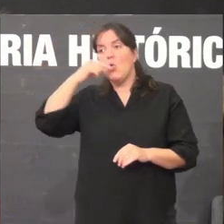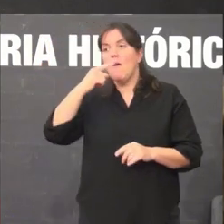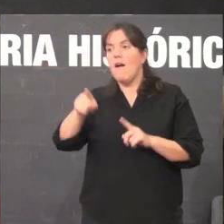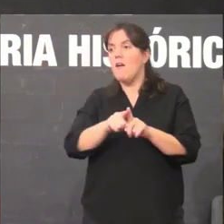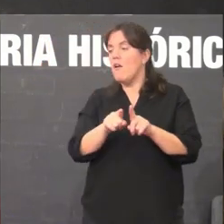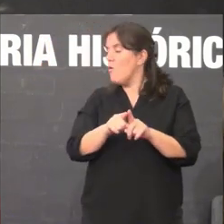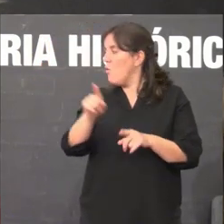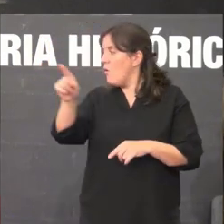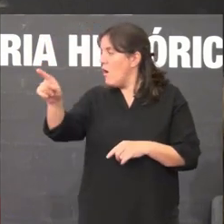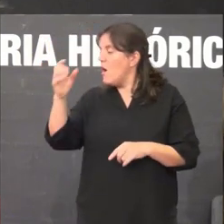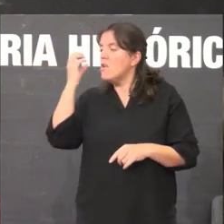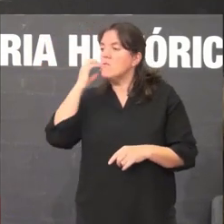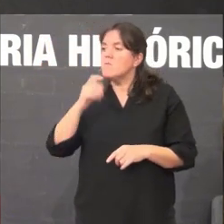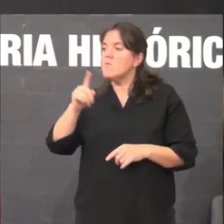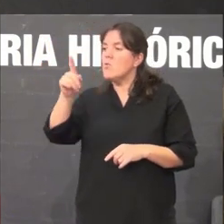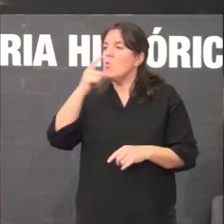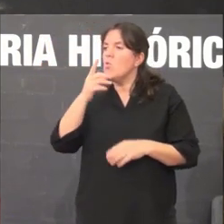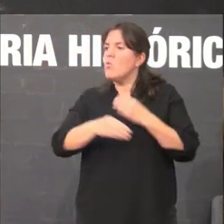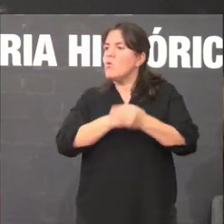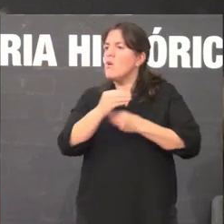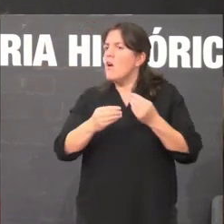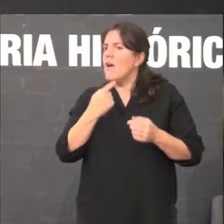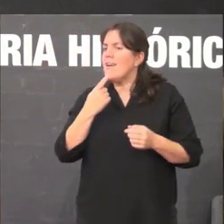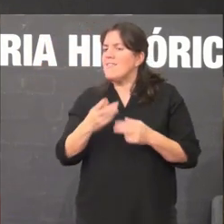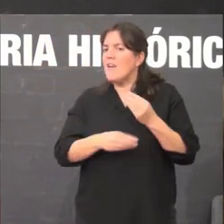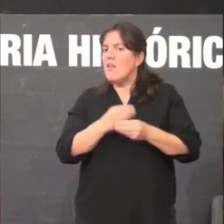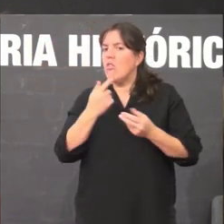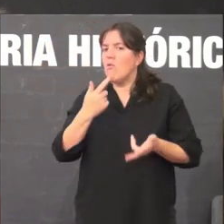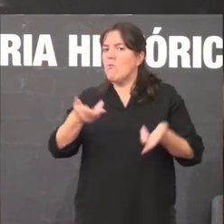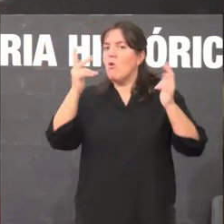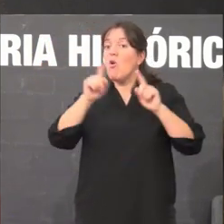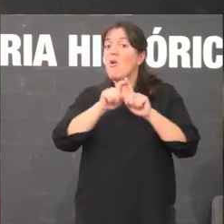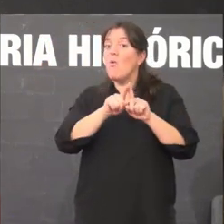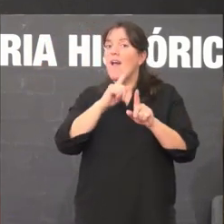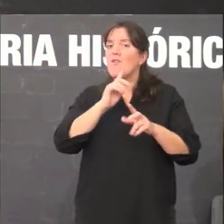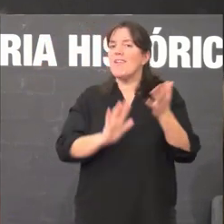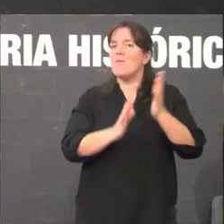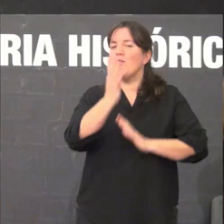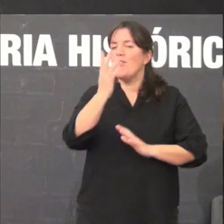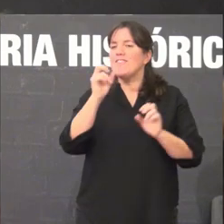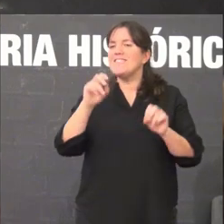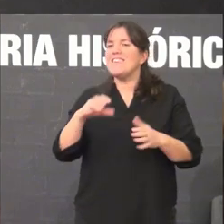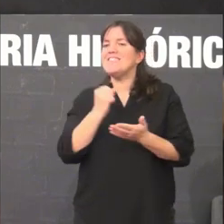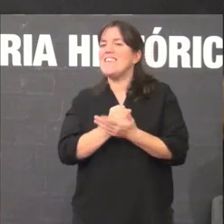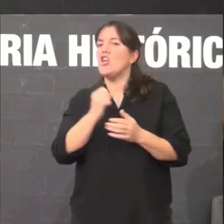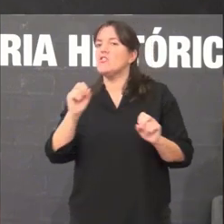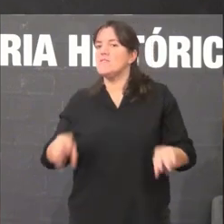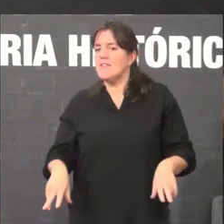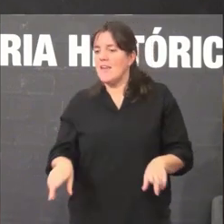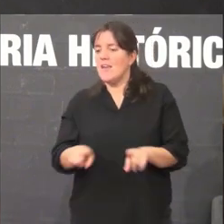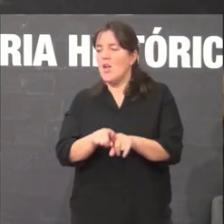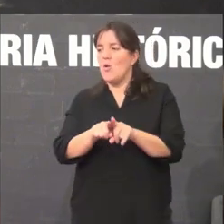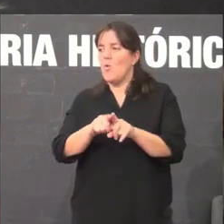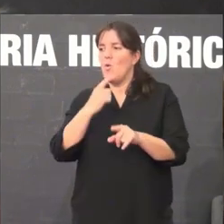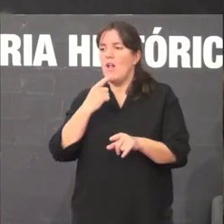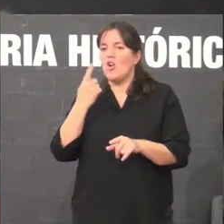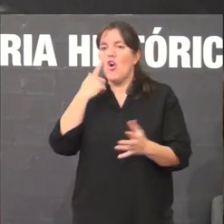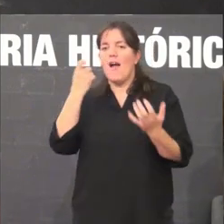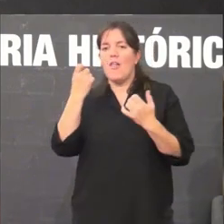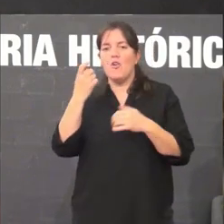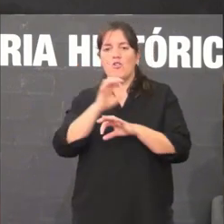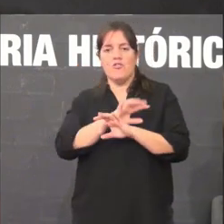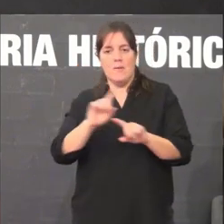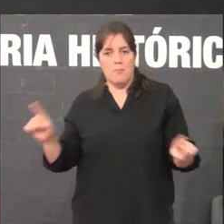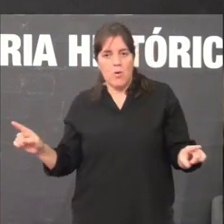e simplista do país, que se democratizou com uma revolução sem sangue e com cravos a adornar os canos das